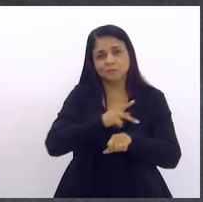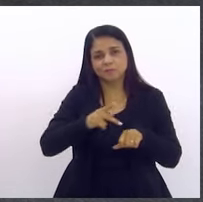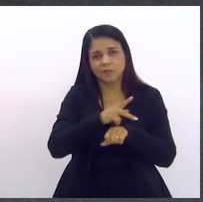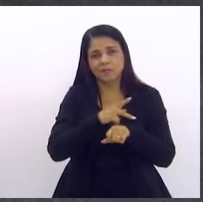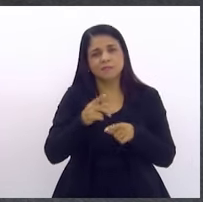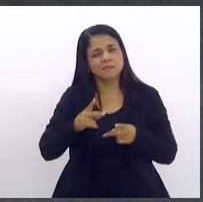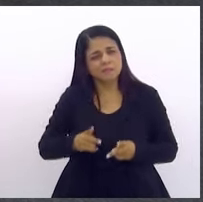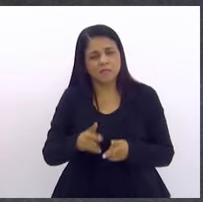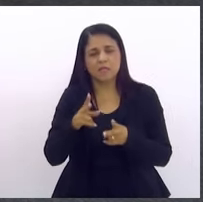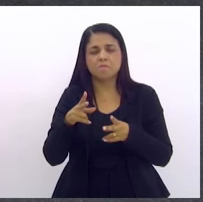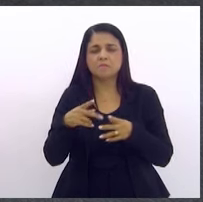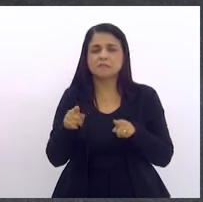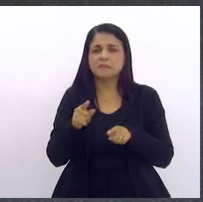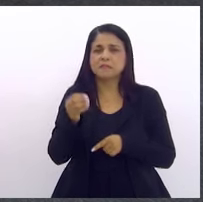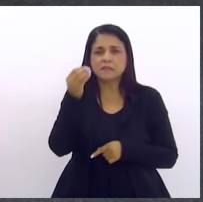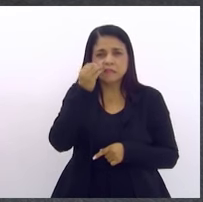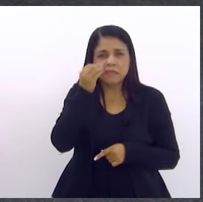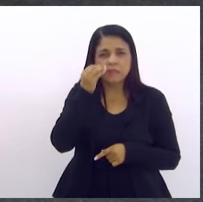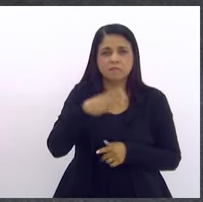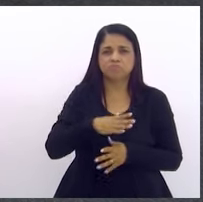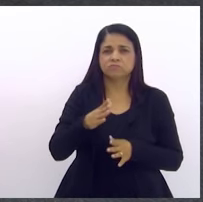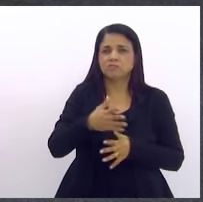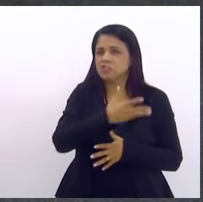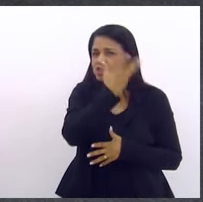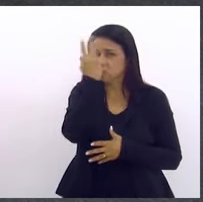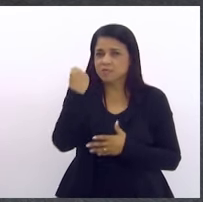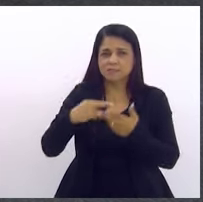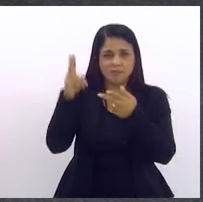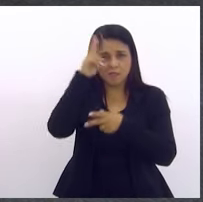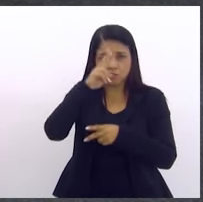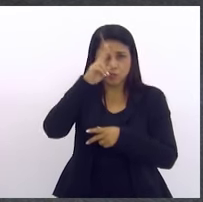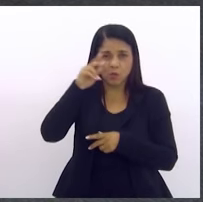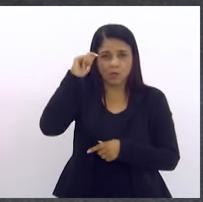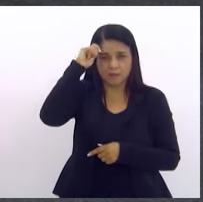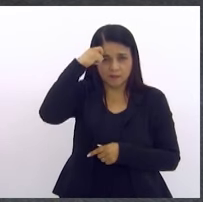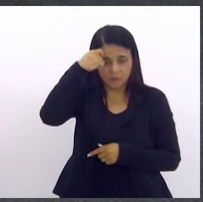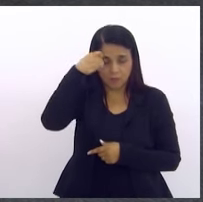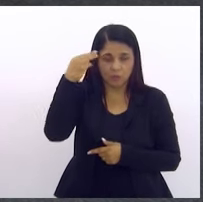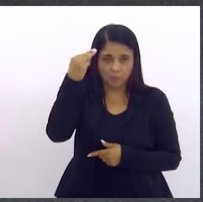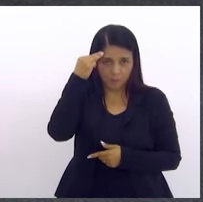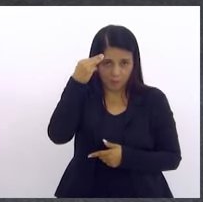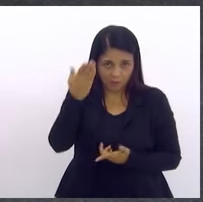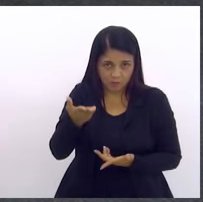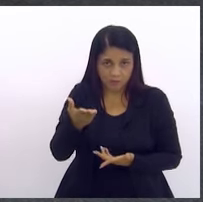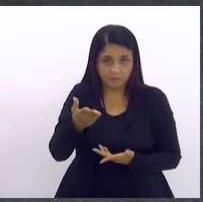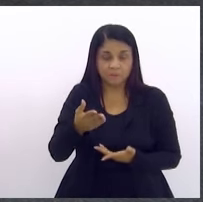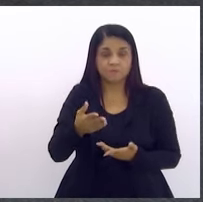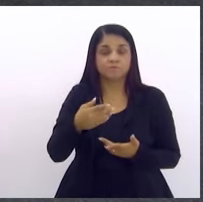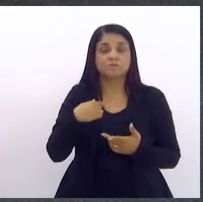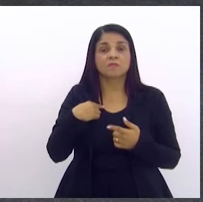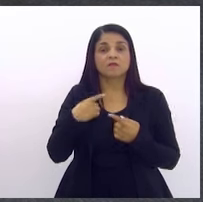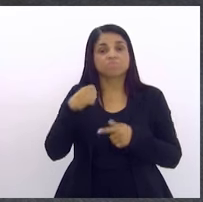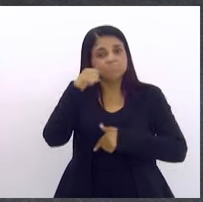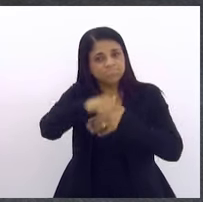a nossa história, apagar a nossa memória. Então, o projeto de Vossa Excelência é um projeto de reparação